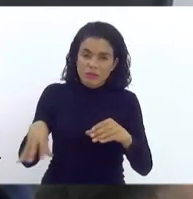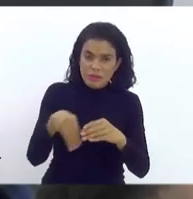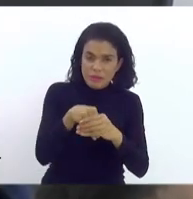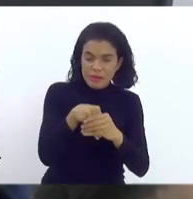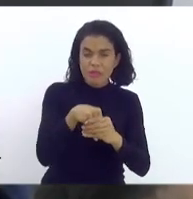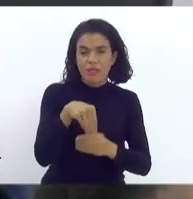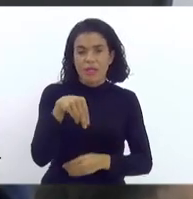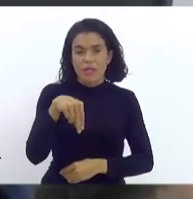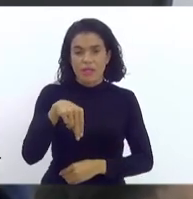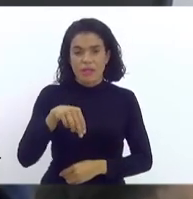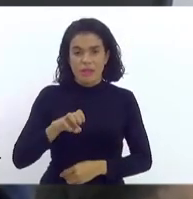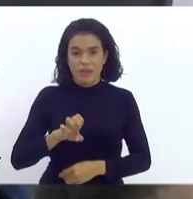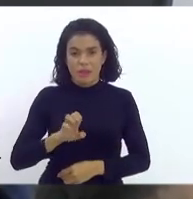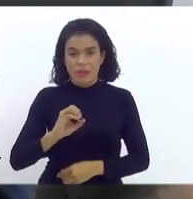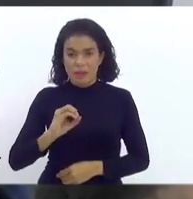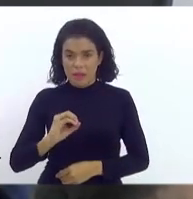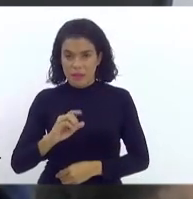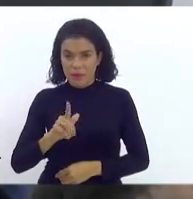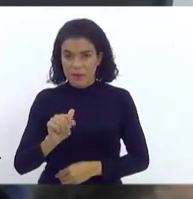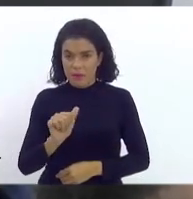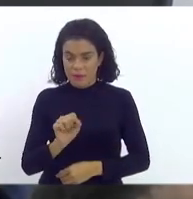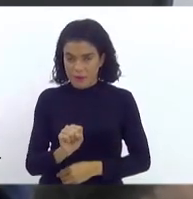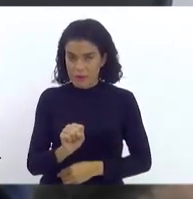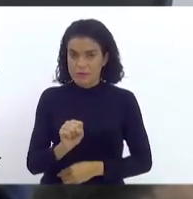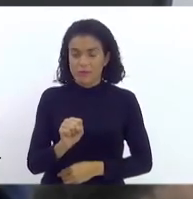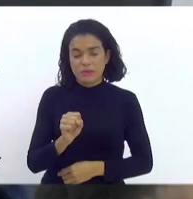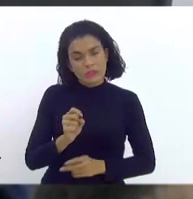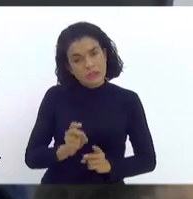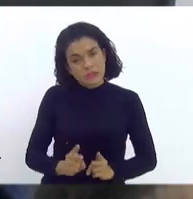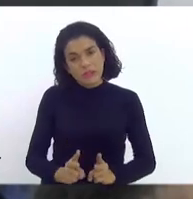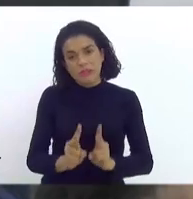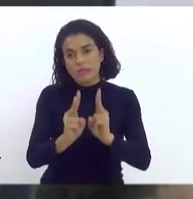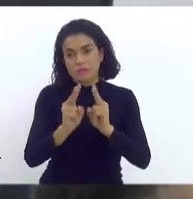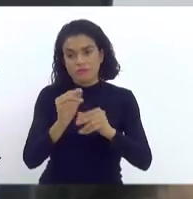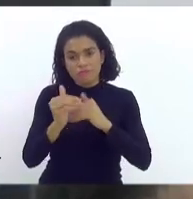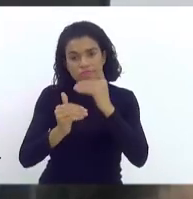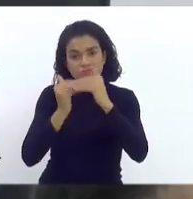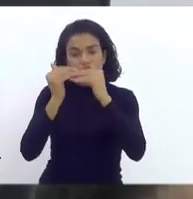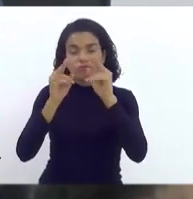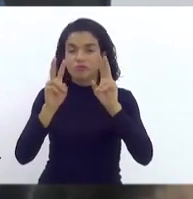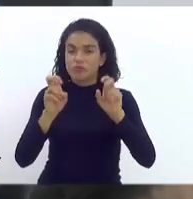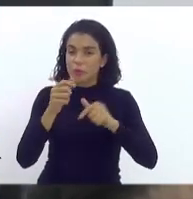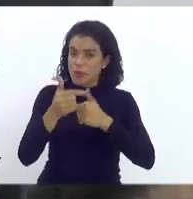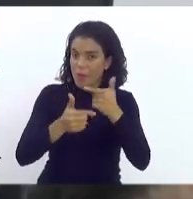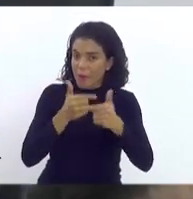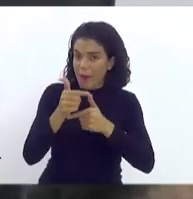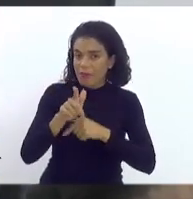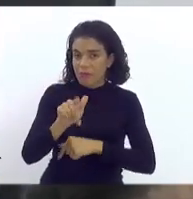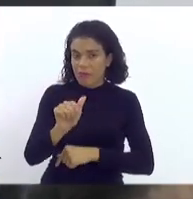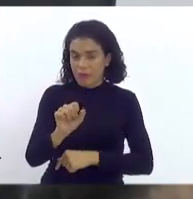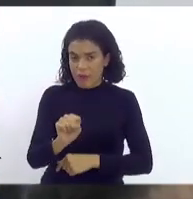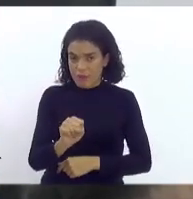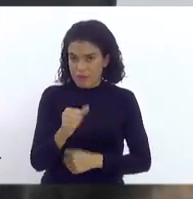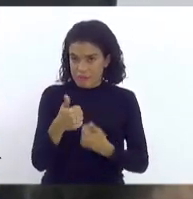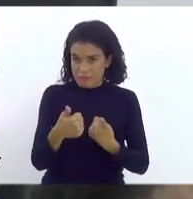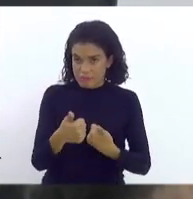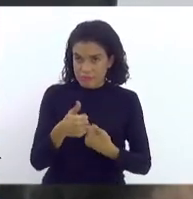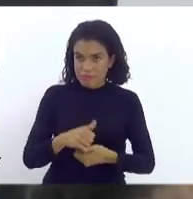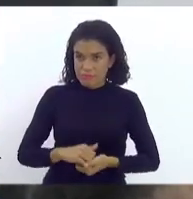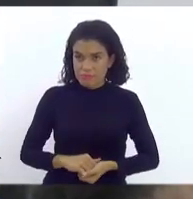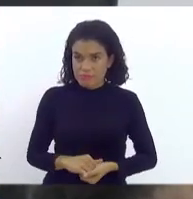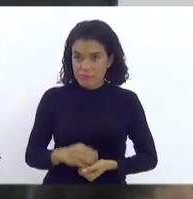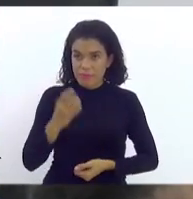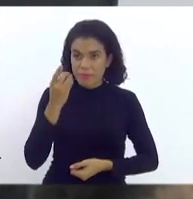Neogás nessa oitiva para a gente continuar avançando sobre o serviço concessionado de gás. Então, vou botar a deliberação